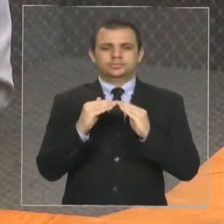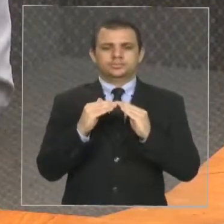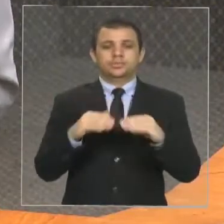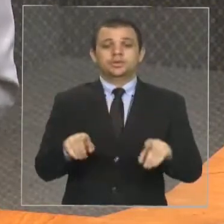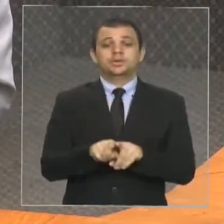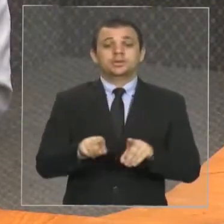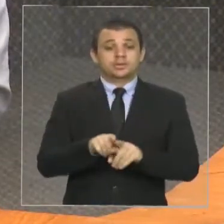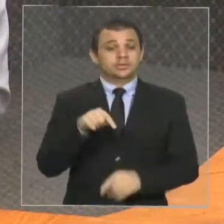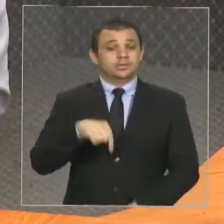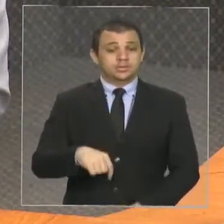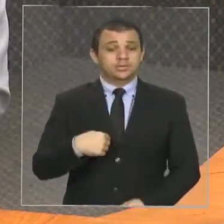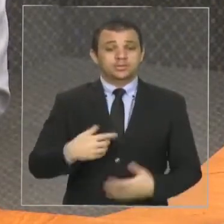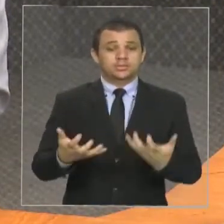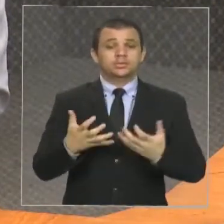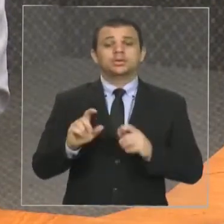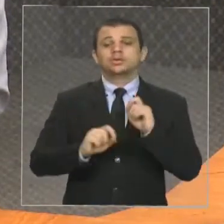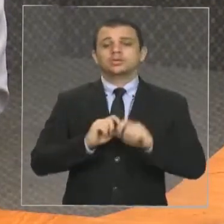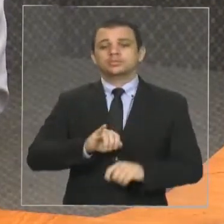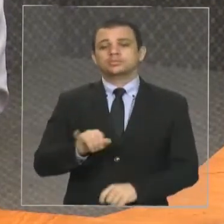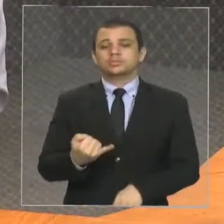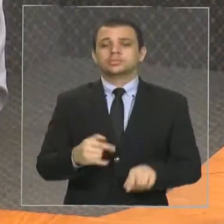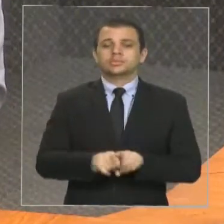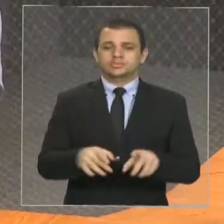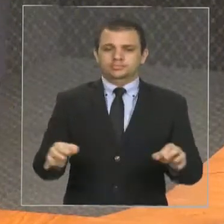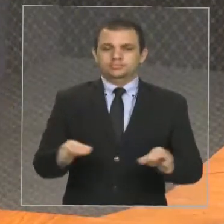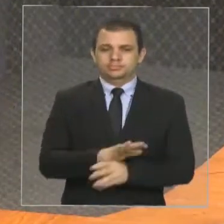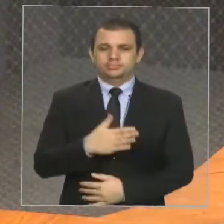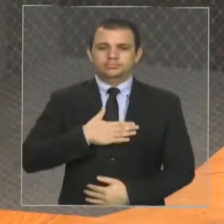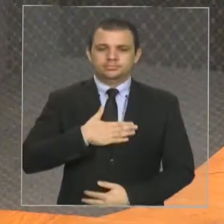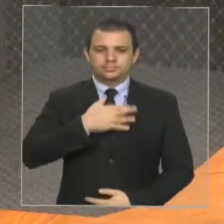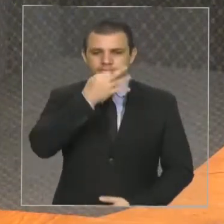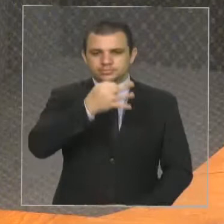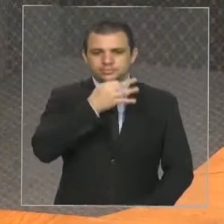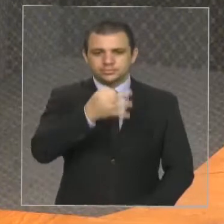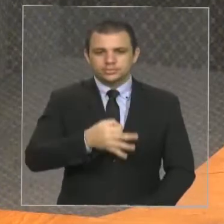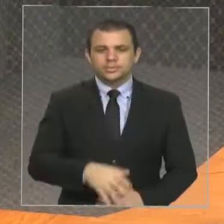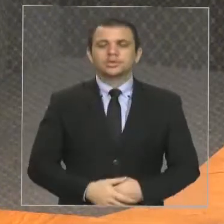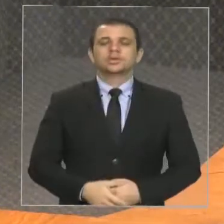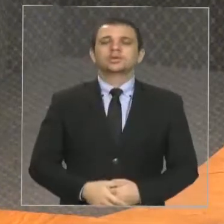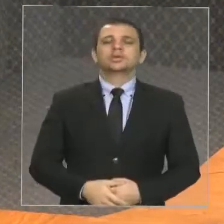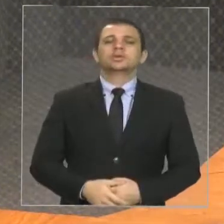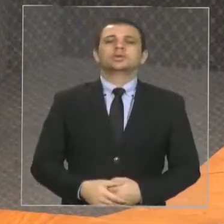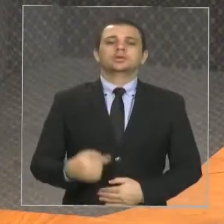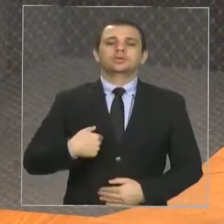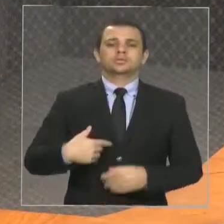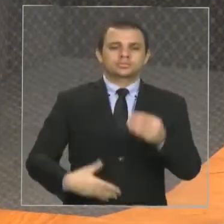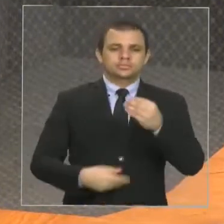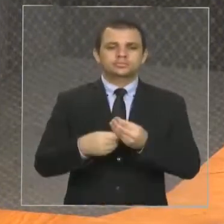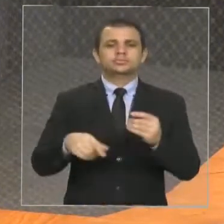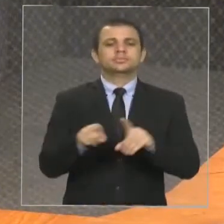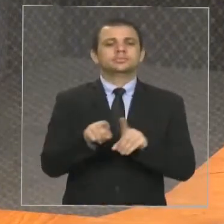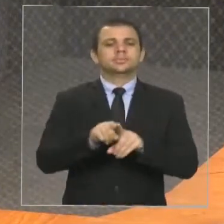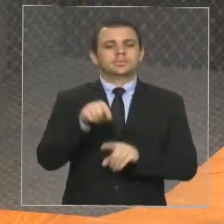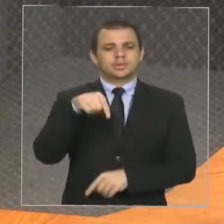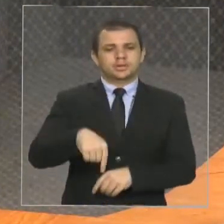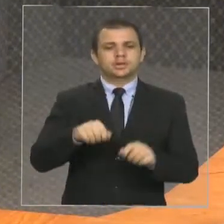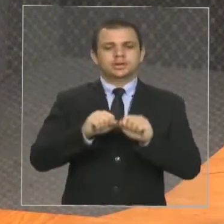Quero só aproveitar, já encerrando o meu pronunciamento, reiterar que esta casa